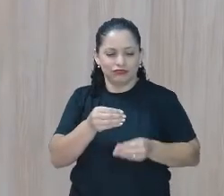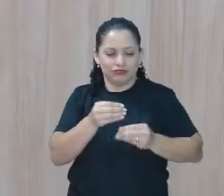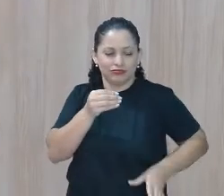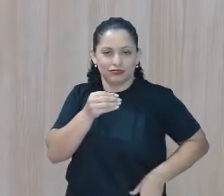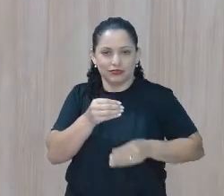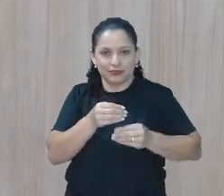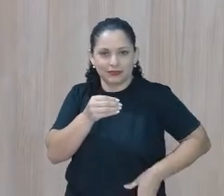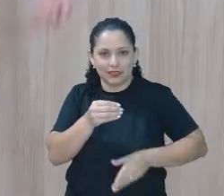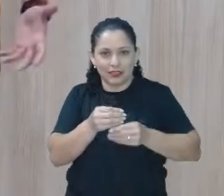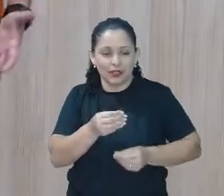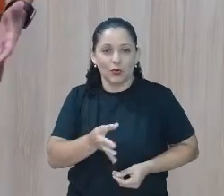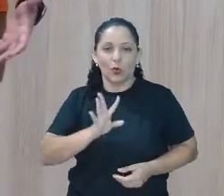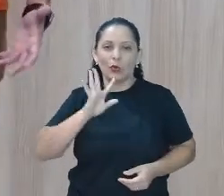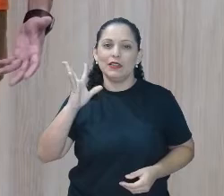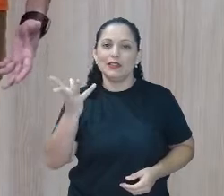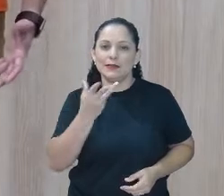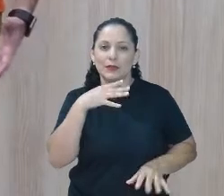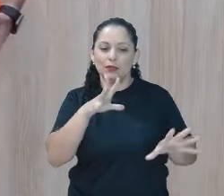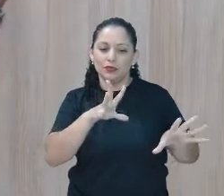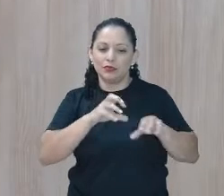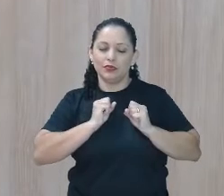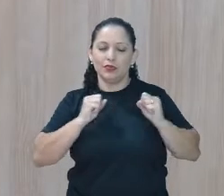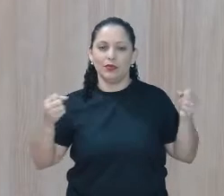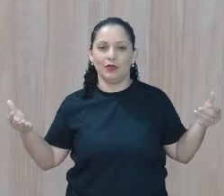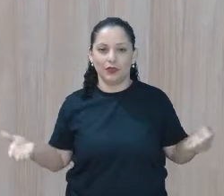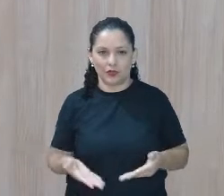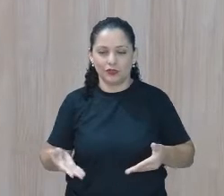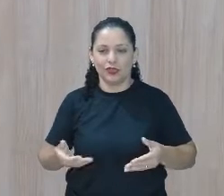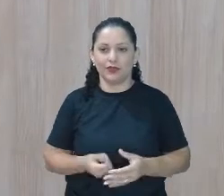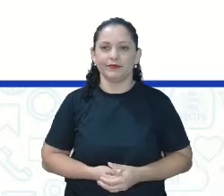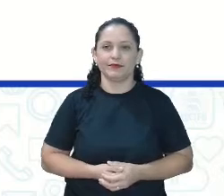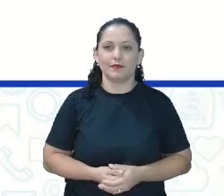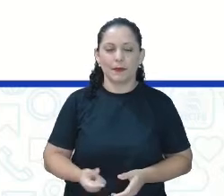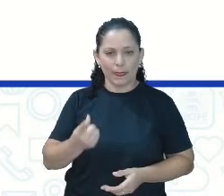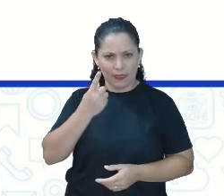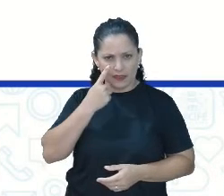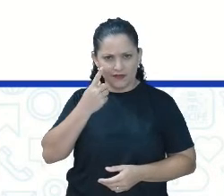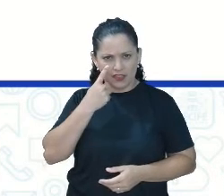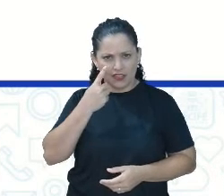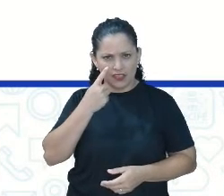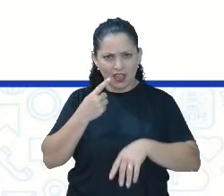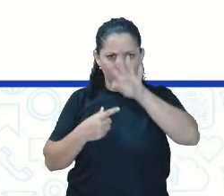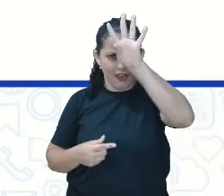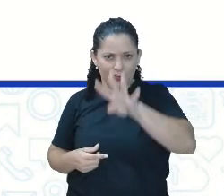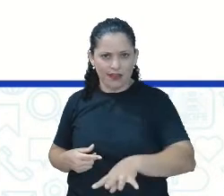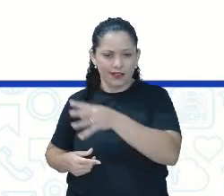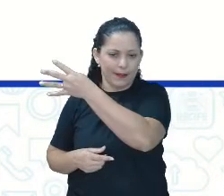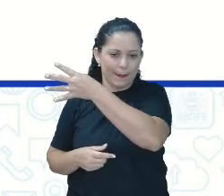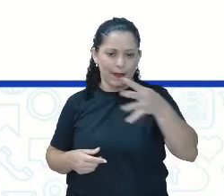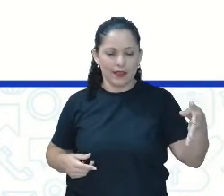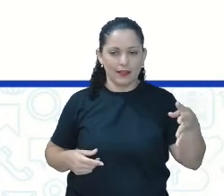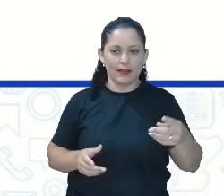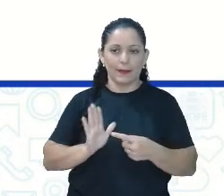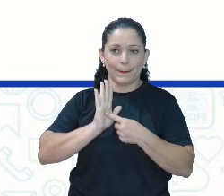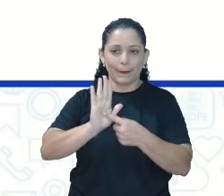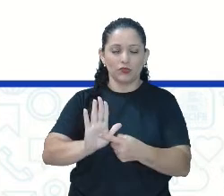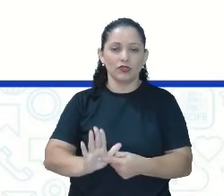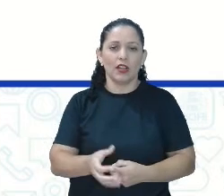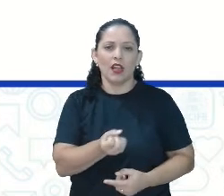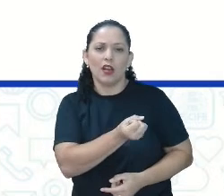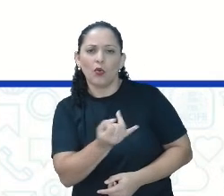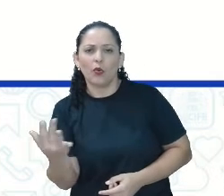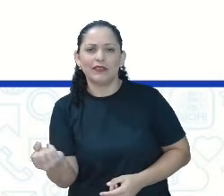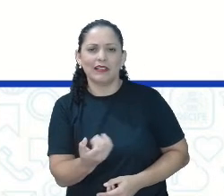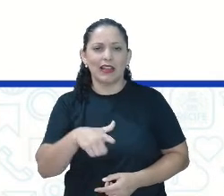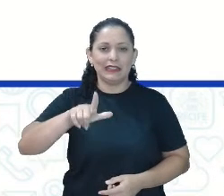um conhecimento que vocês vão adquirir hoje, certo? Então observe a tabela abaixo que relaciona o número de litros de